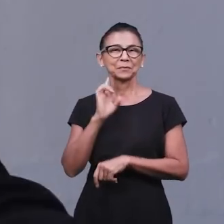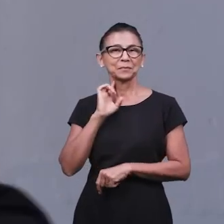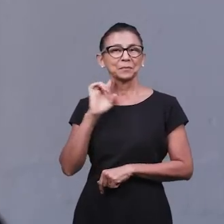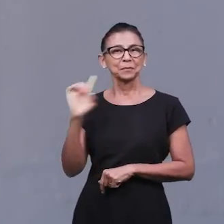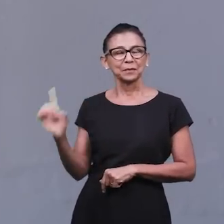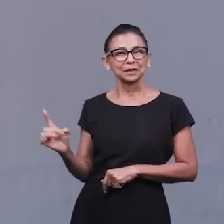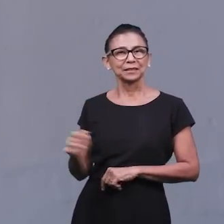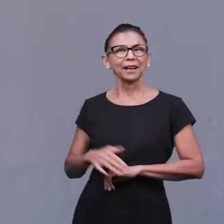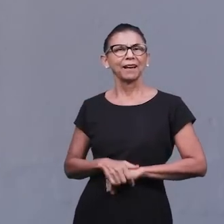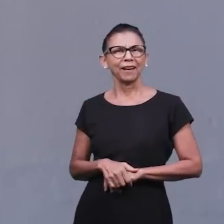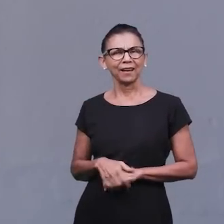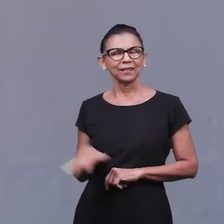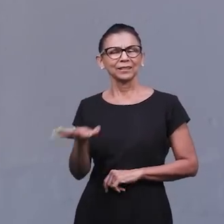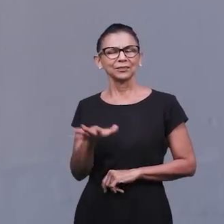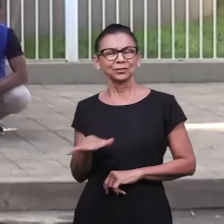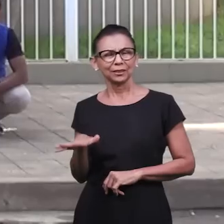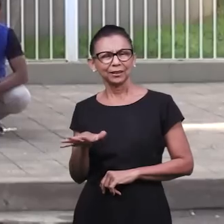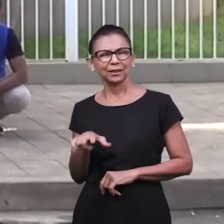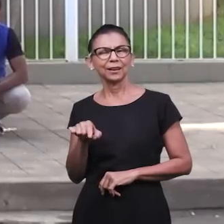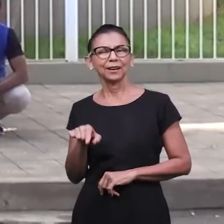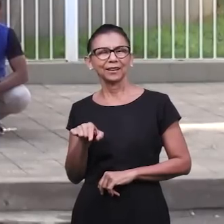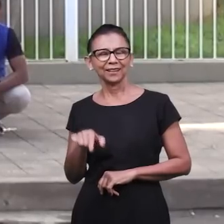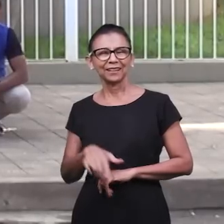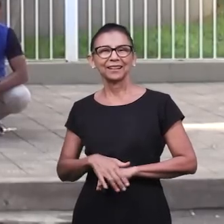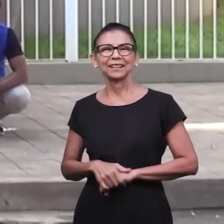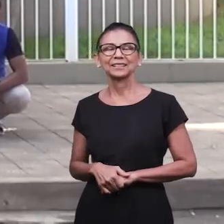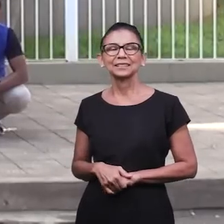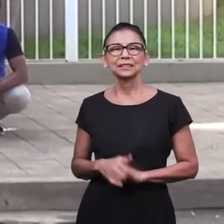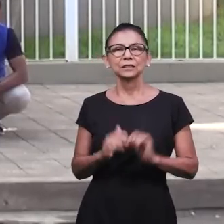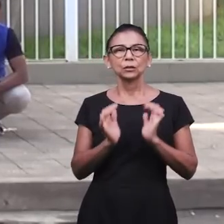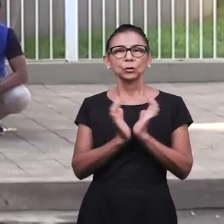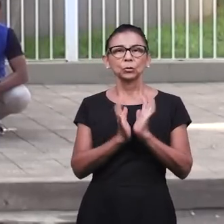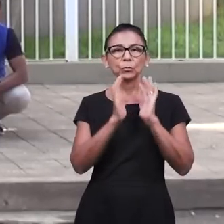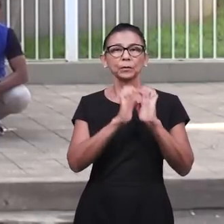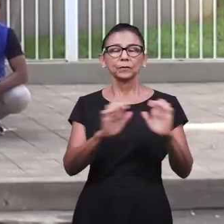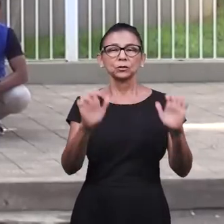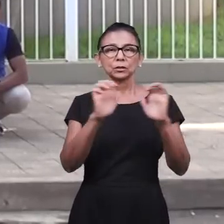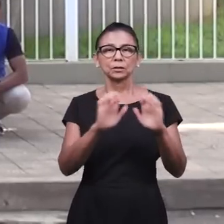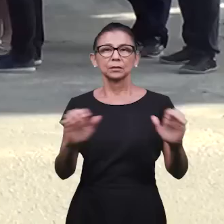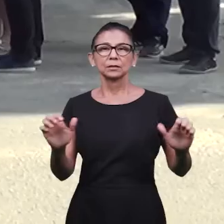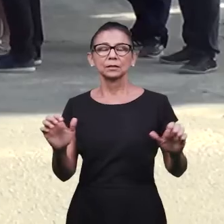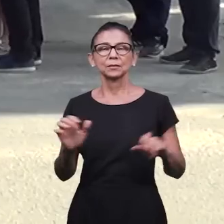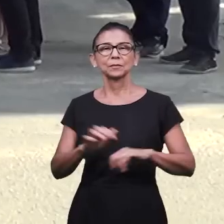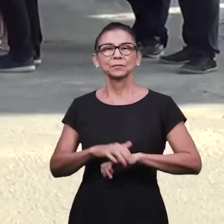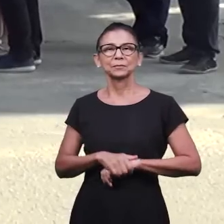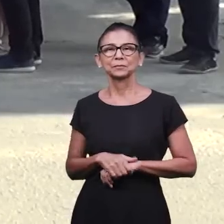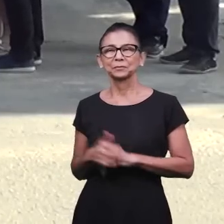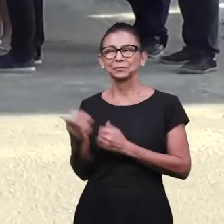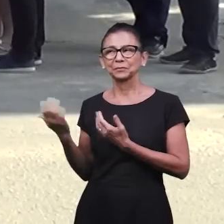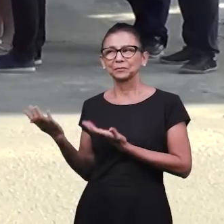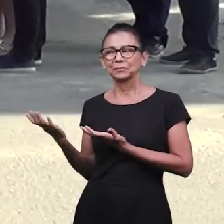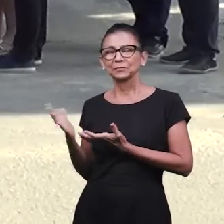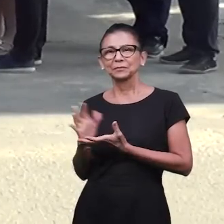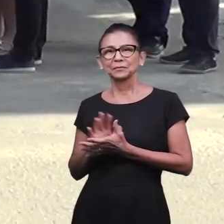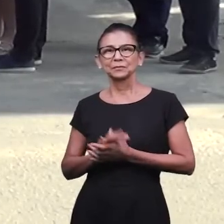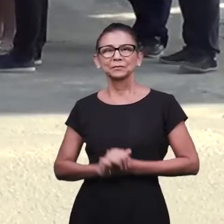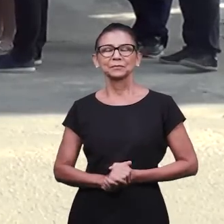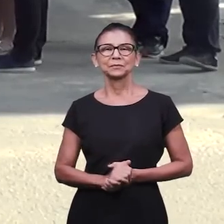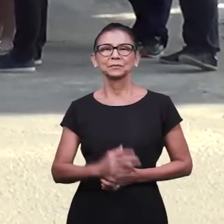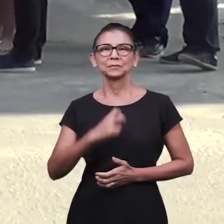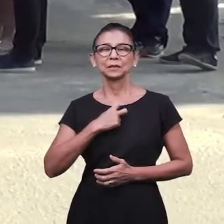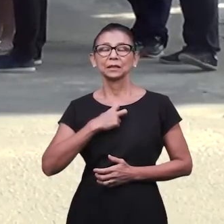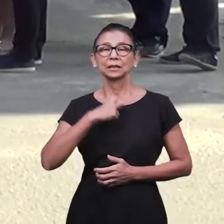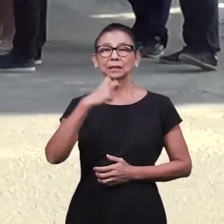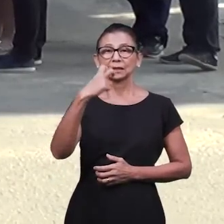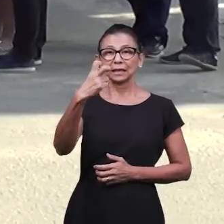Gerais, aqui na nossa região. E tivemos uma caravana evangelística no bairro São Paulo. Nós temos um brado! E